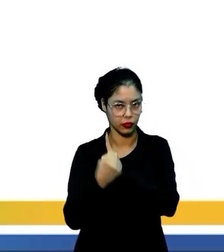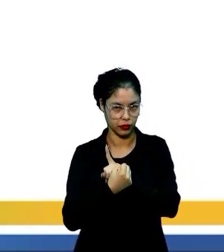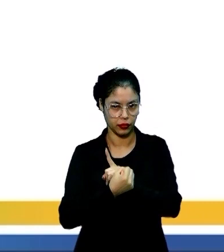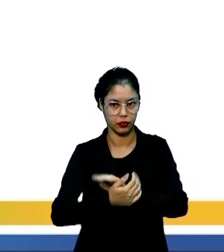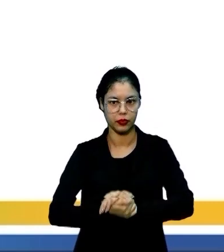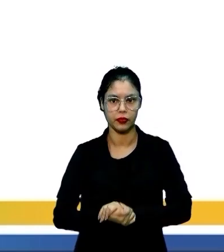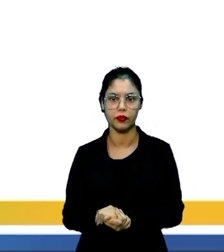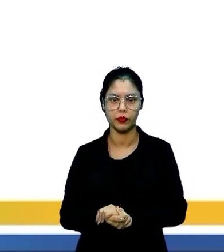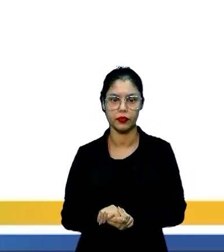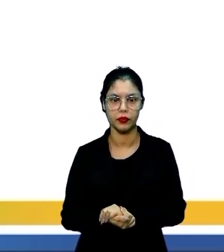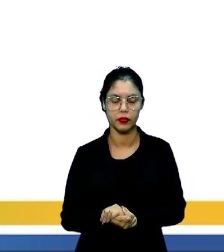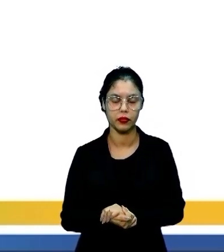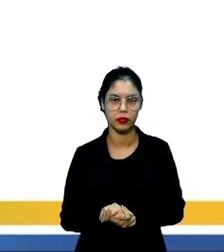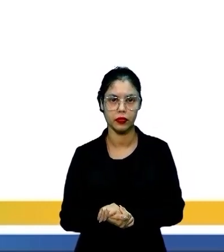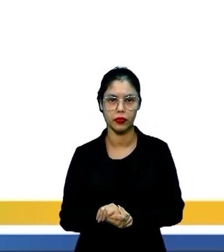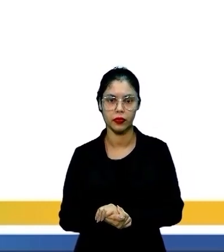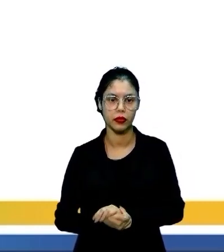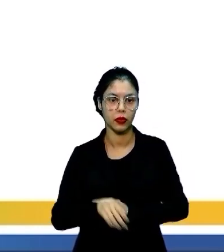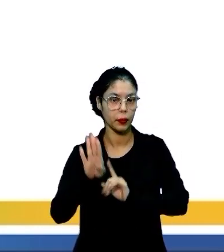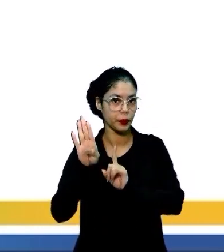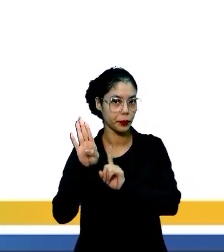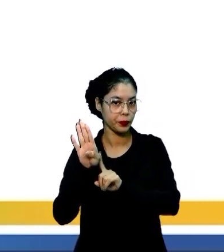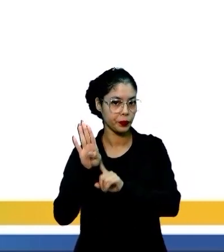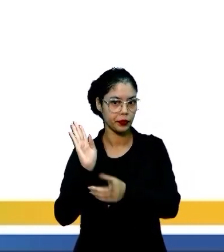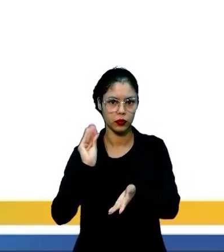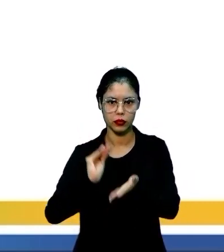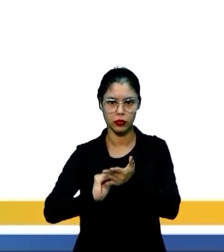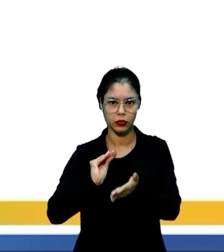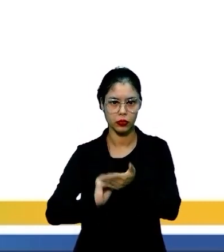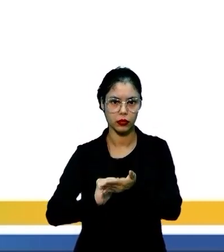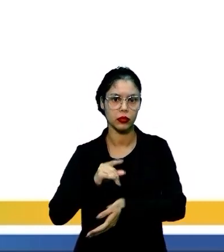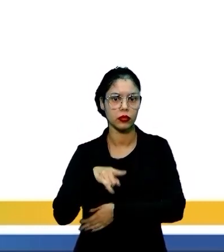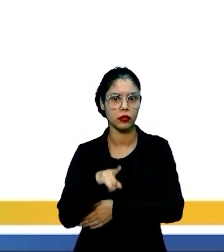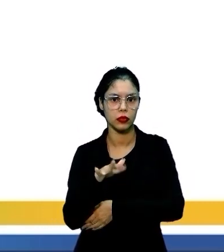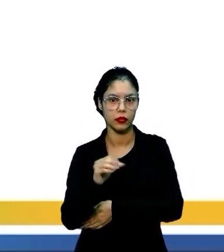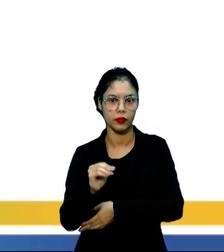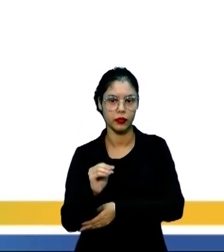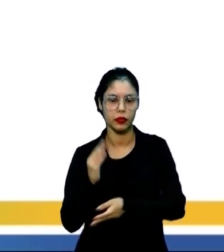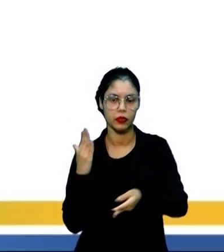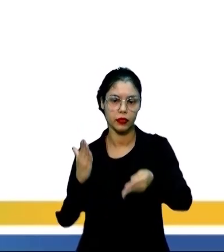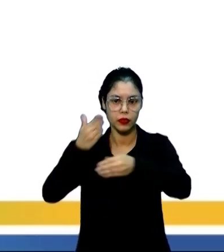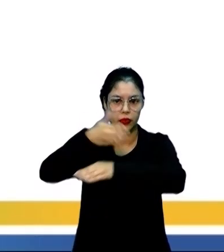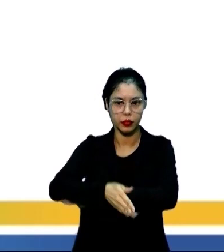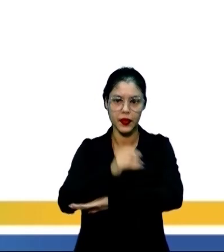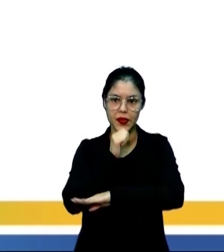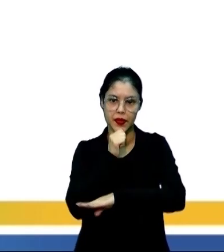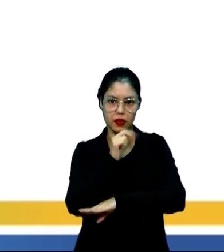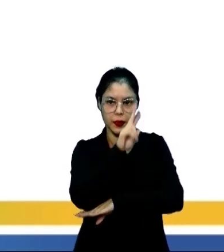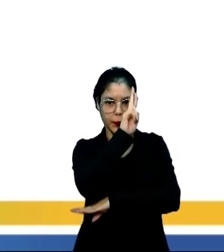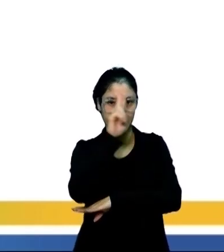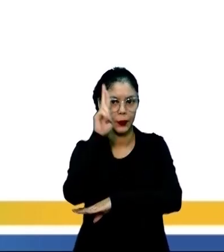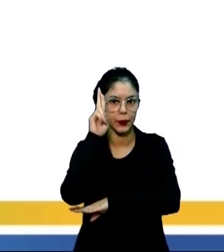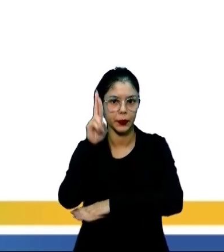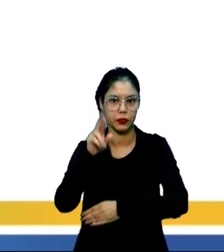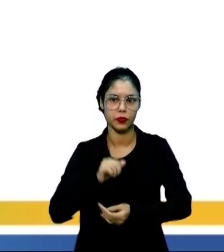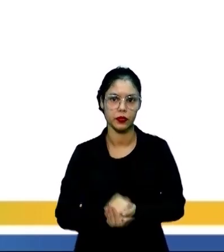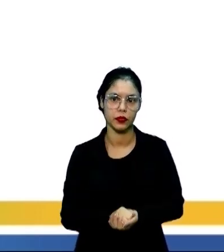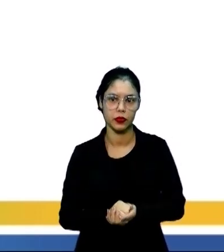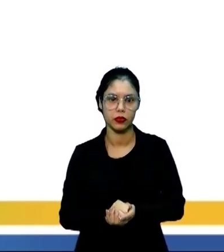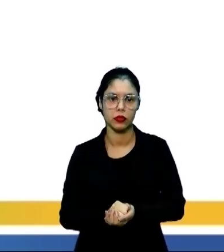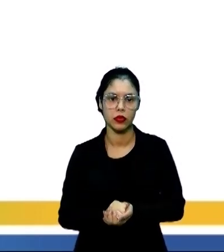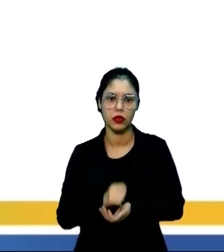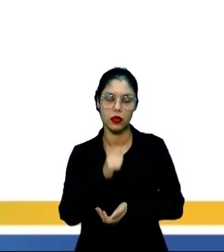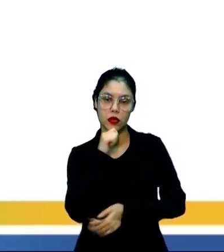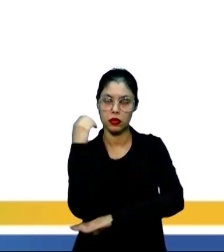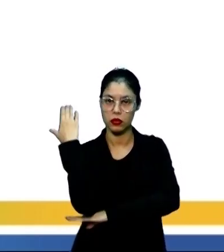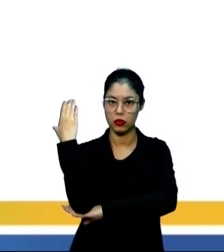da vida social. B, falta ao marxismo ultrapassar sua